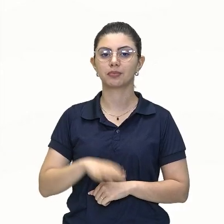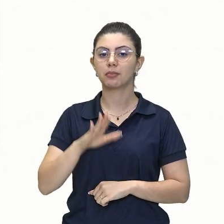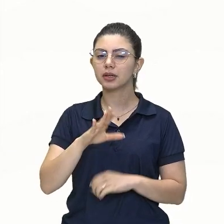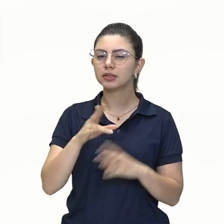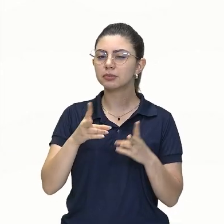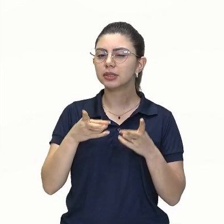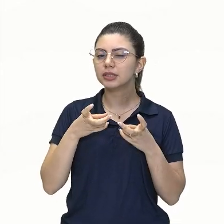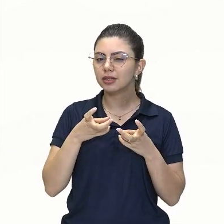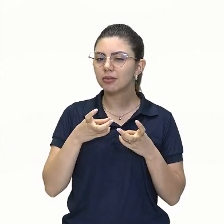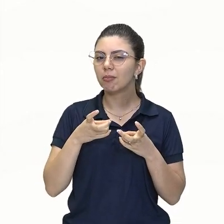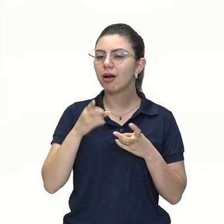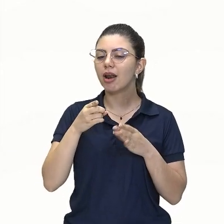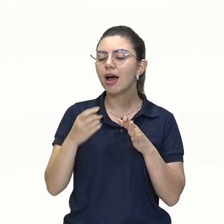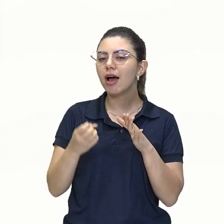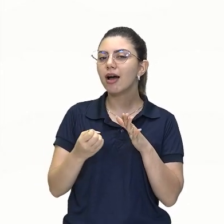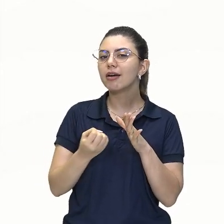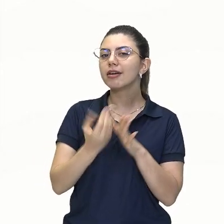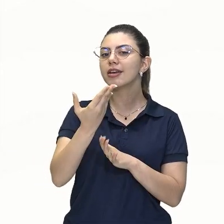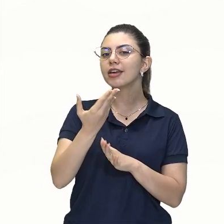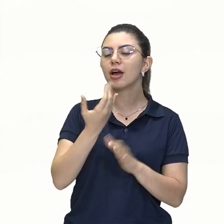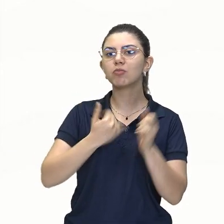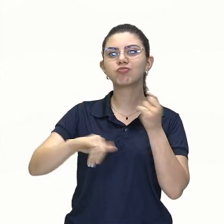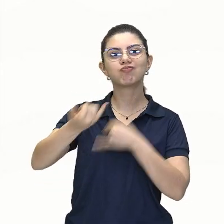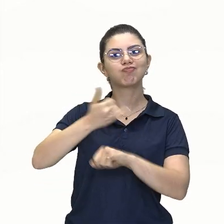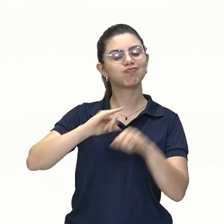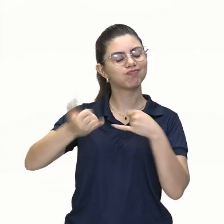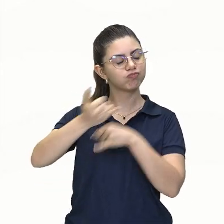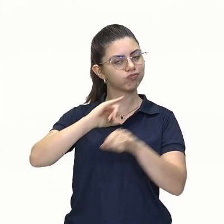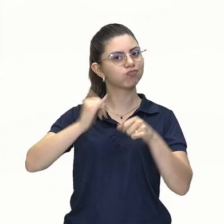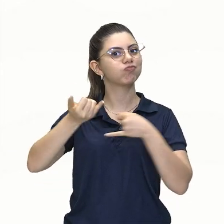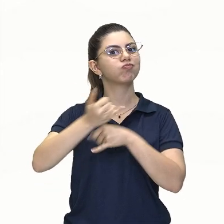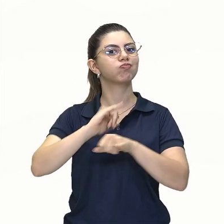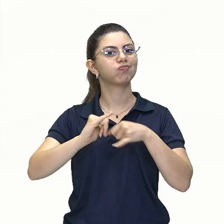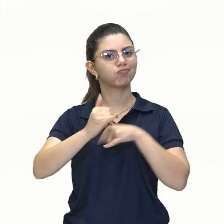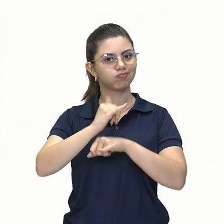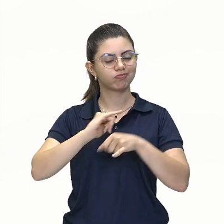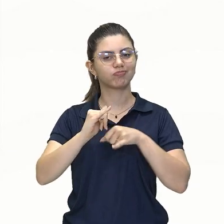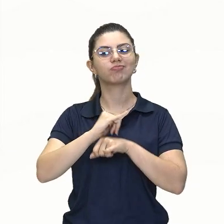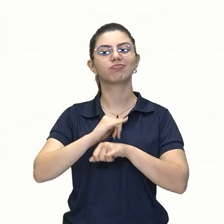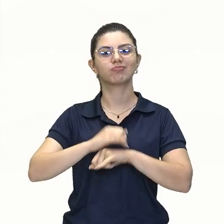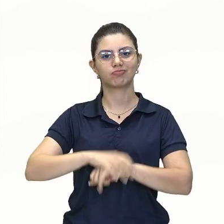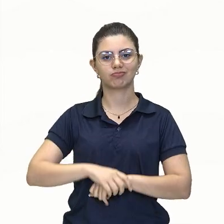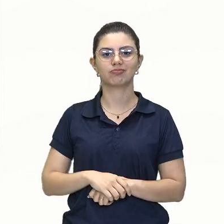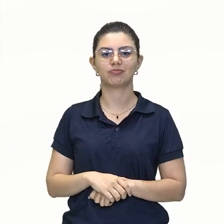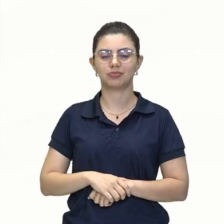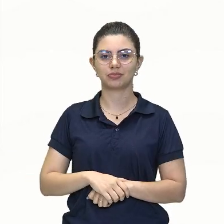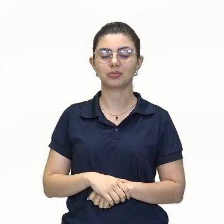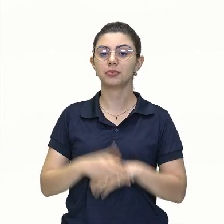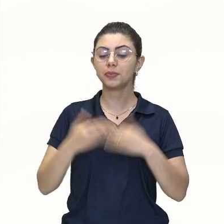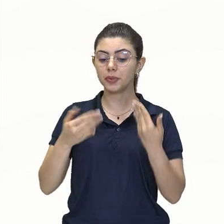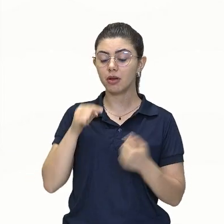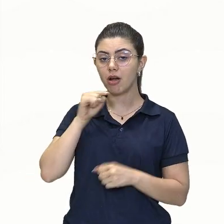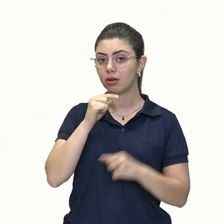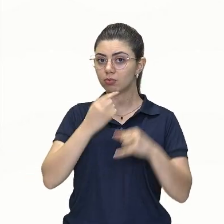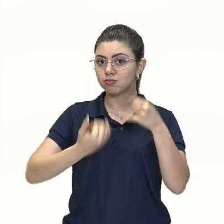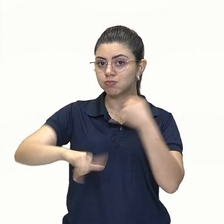ó, a liberação de uma grande quantidade de energia. E é essa